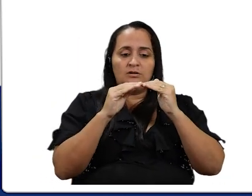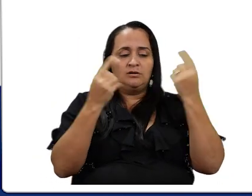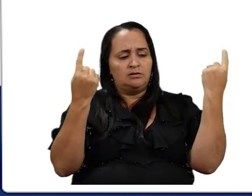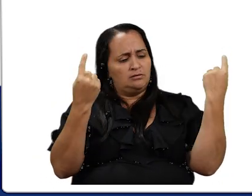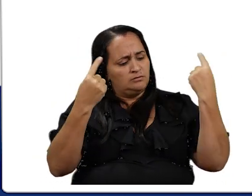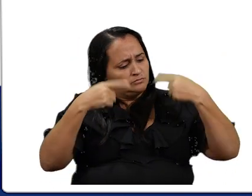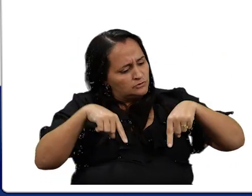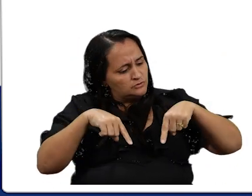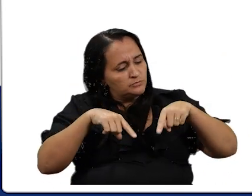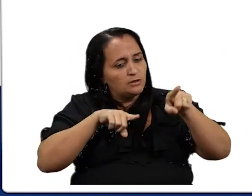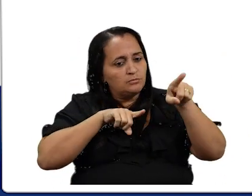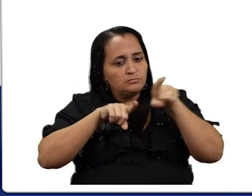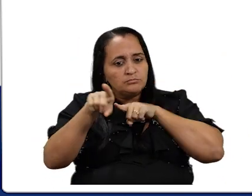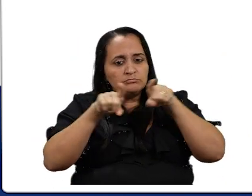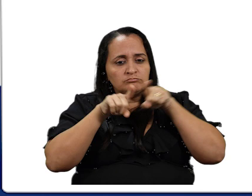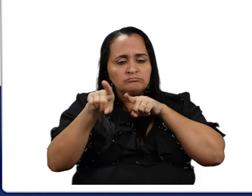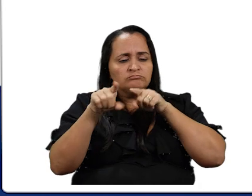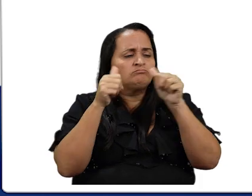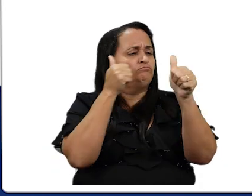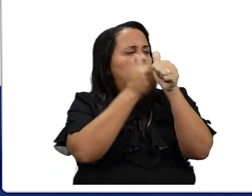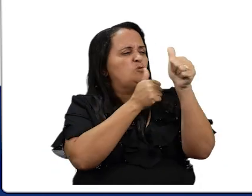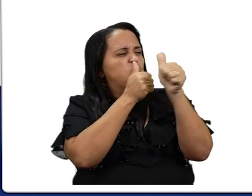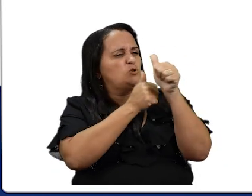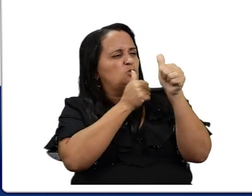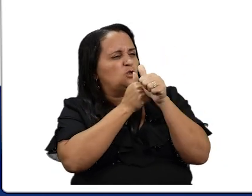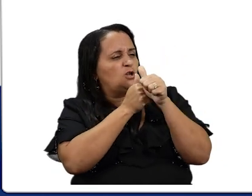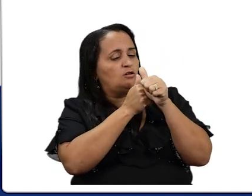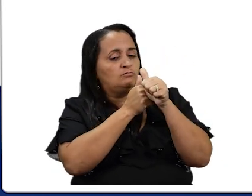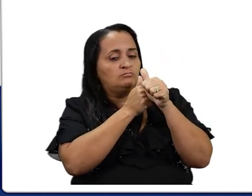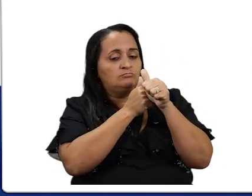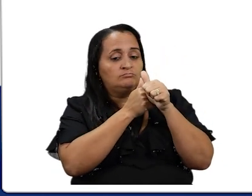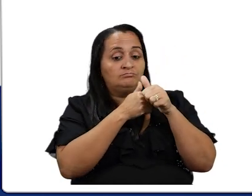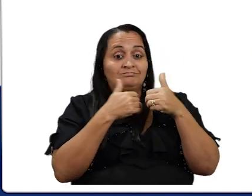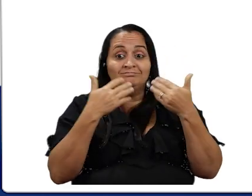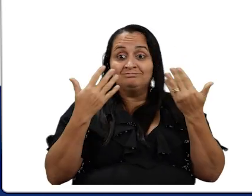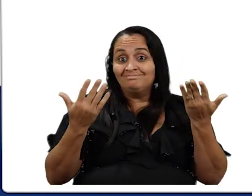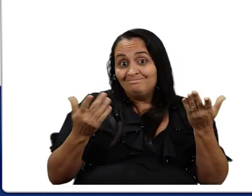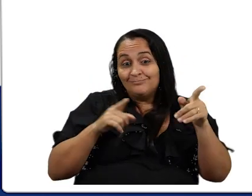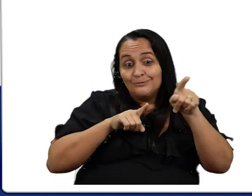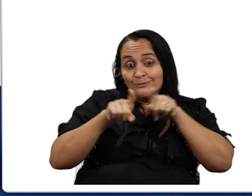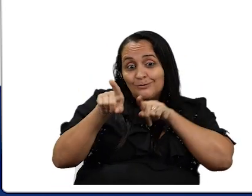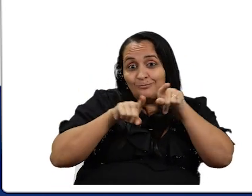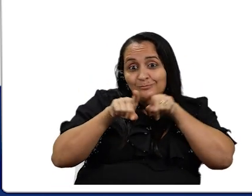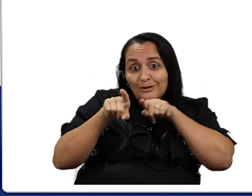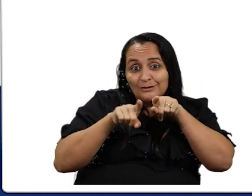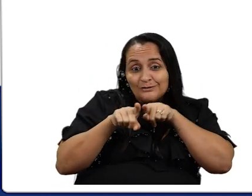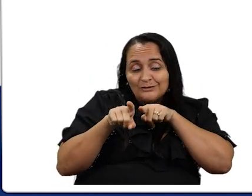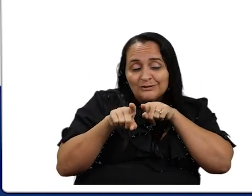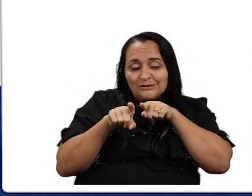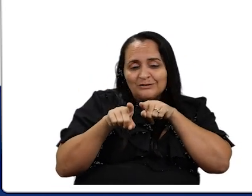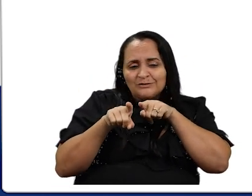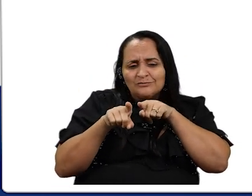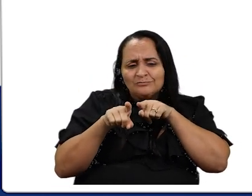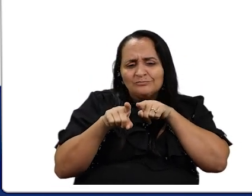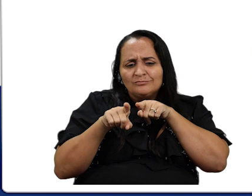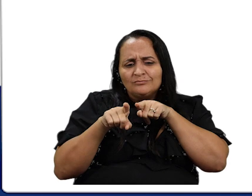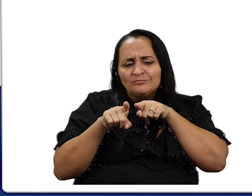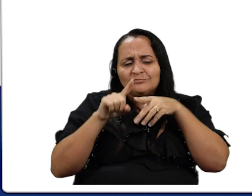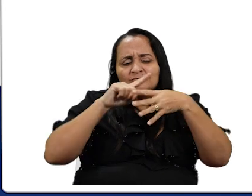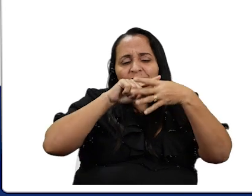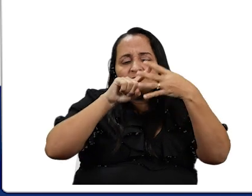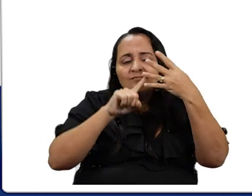disputar, contestar, esforçar-se em obter ou competir e rivalizar.